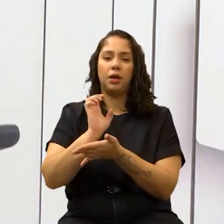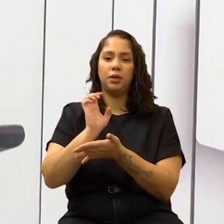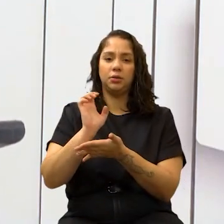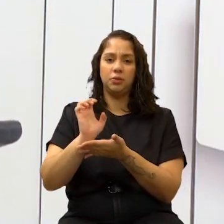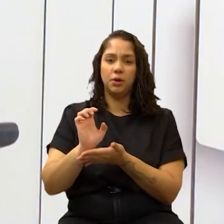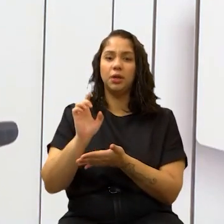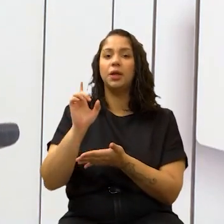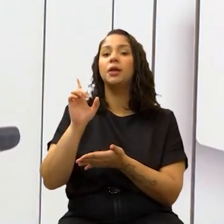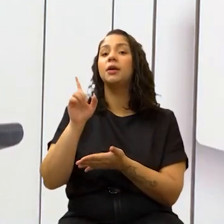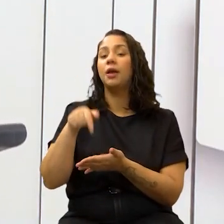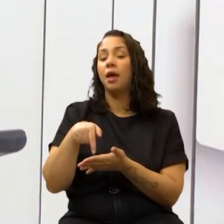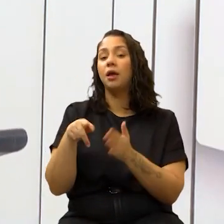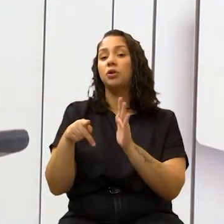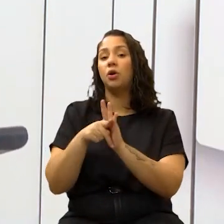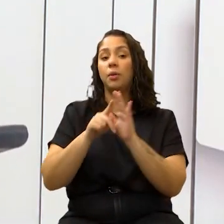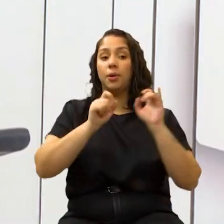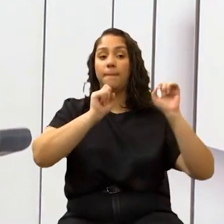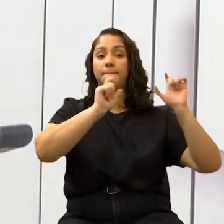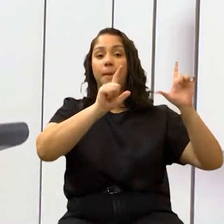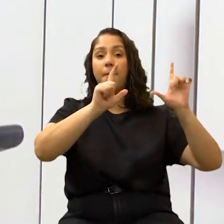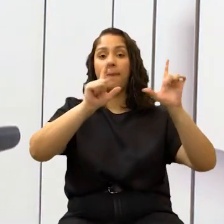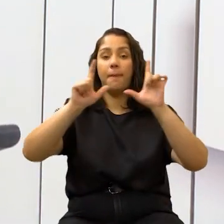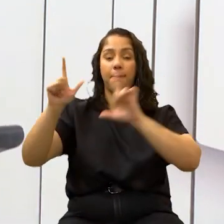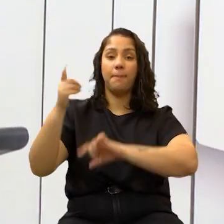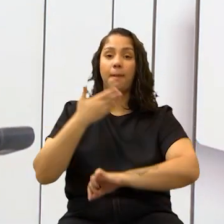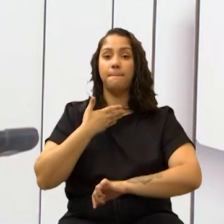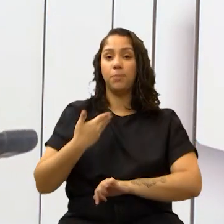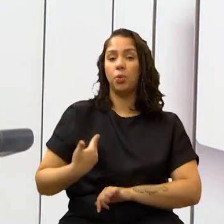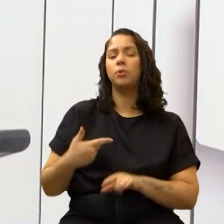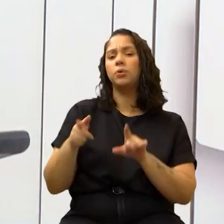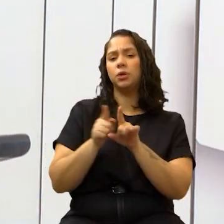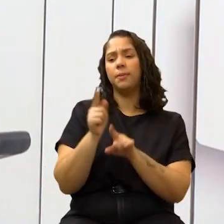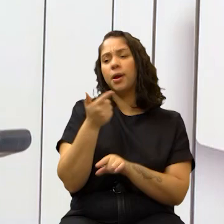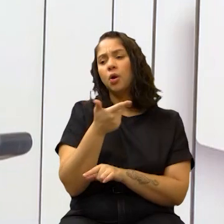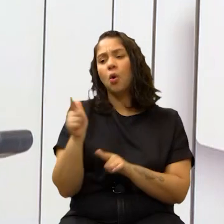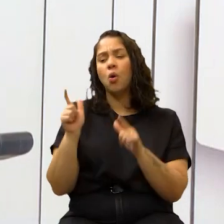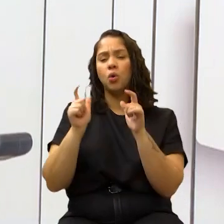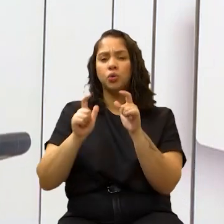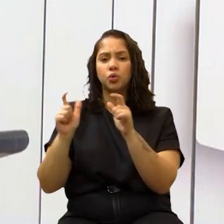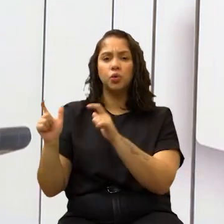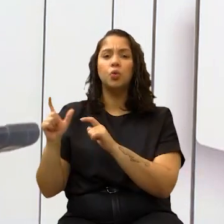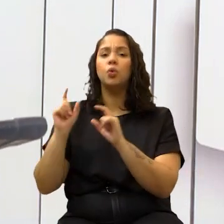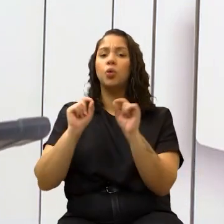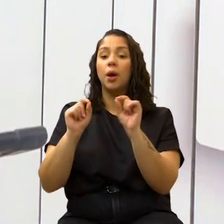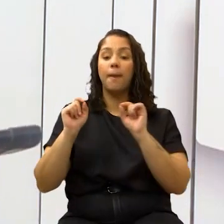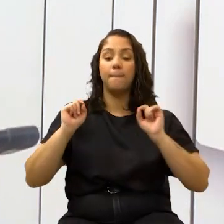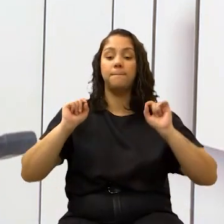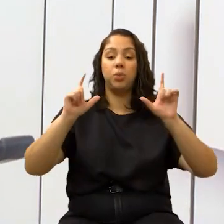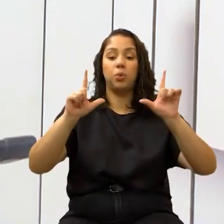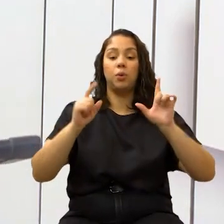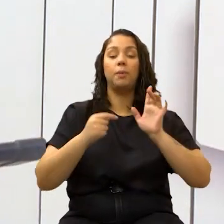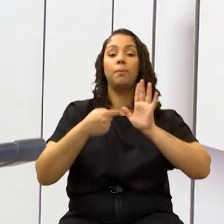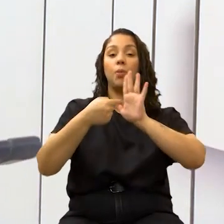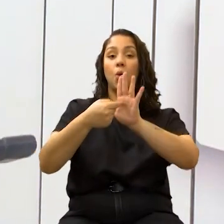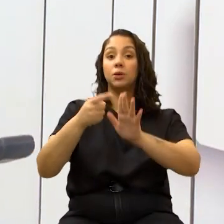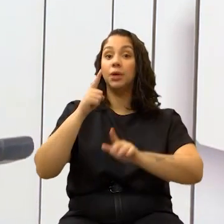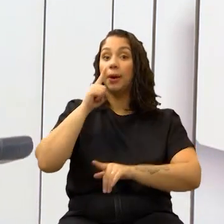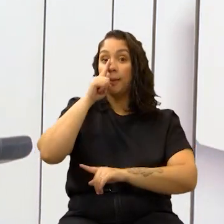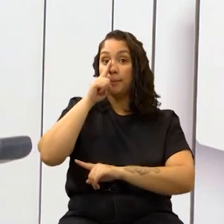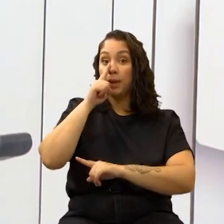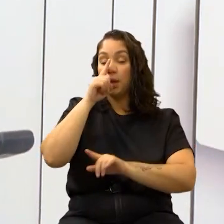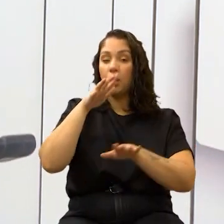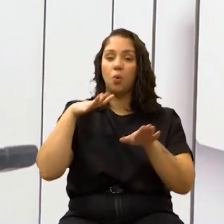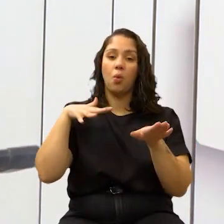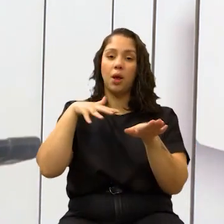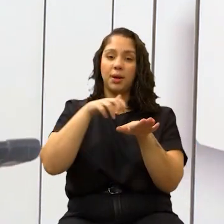vereador Edson Ribeiro, que trata da afixação em vias públicas ou outros locais designados de placas